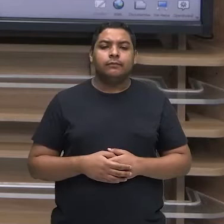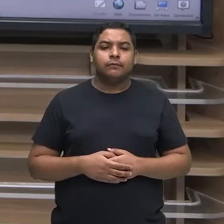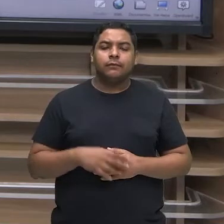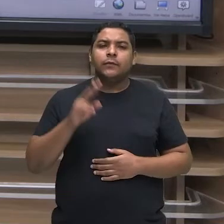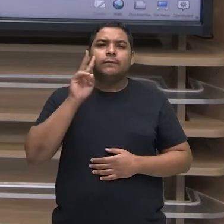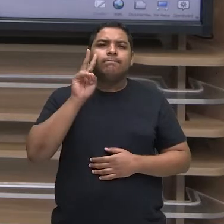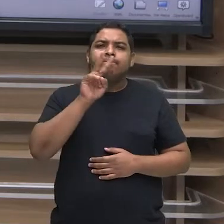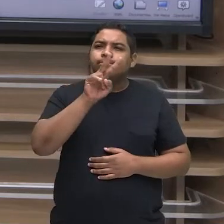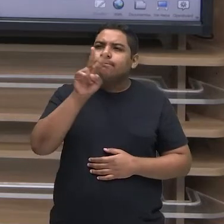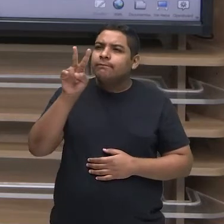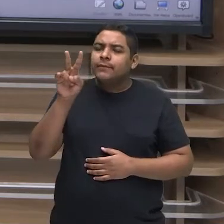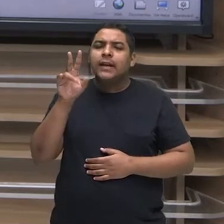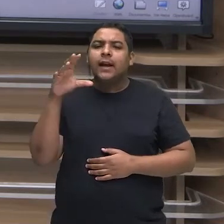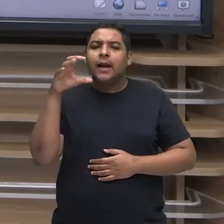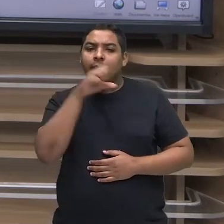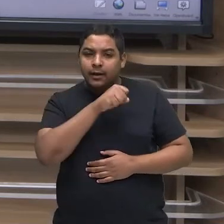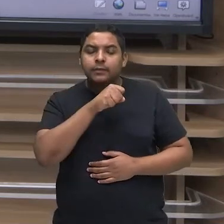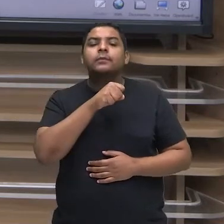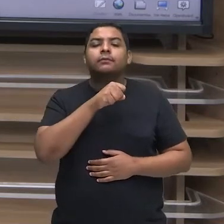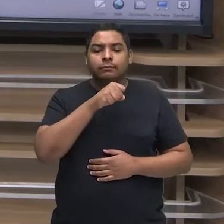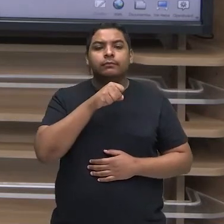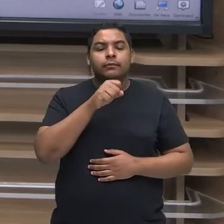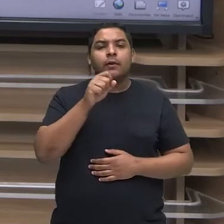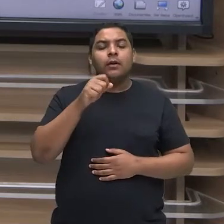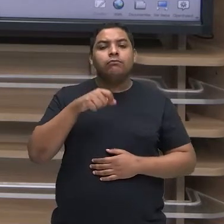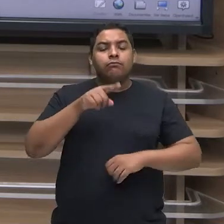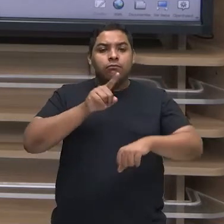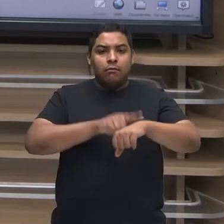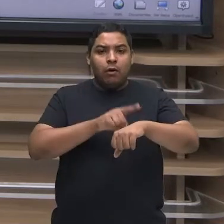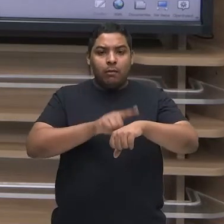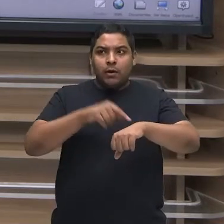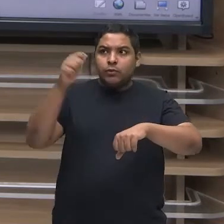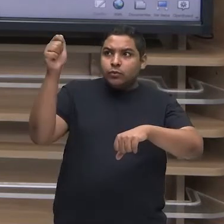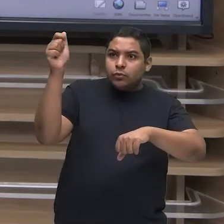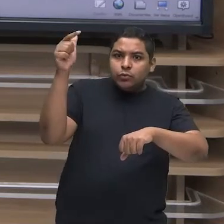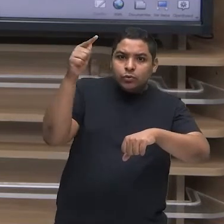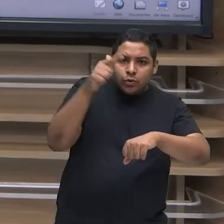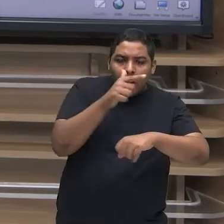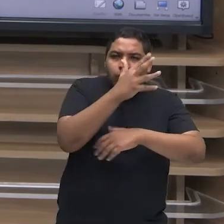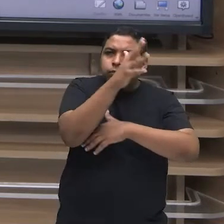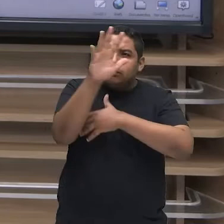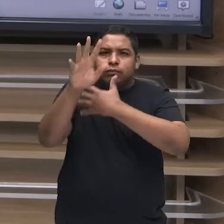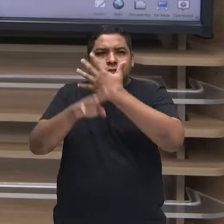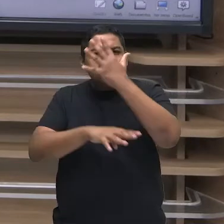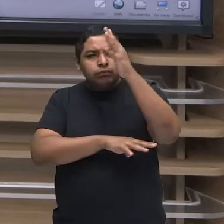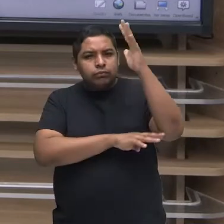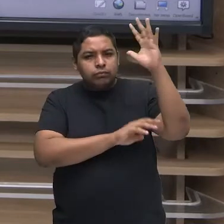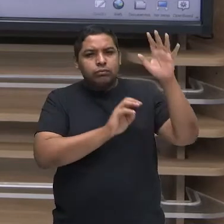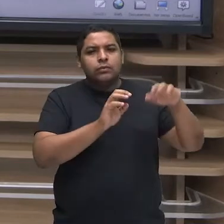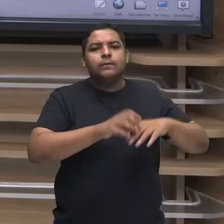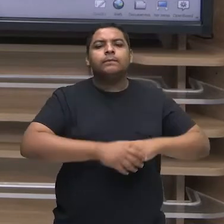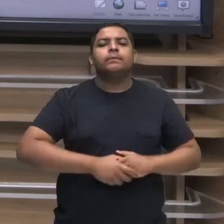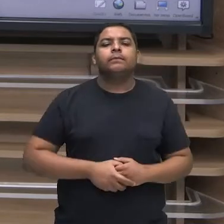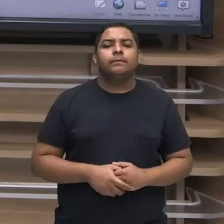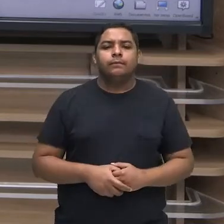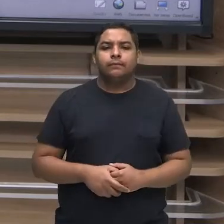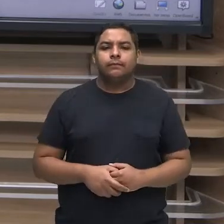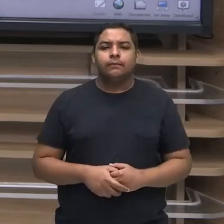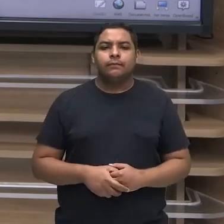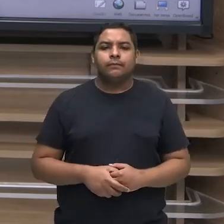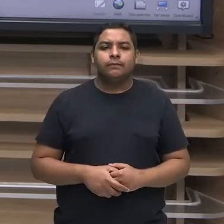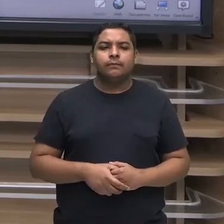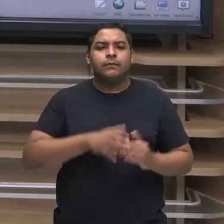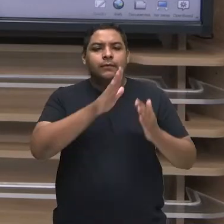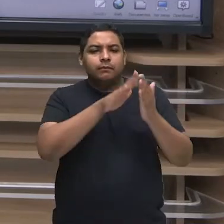rapidamente para ver aquele momento que o sol incide sobre a natureza. Então, a